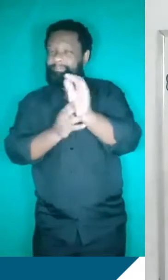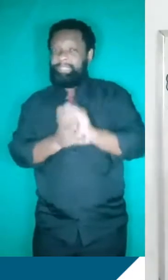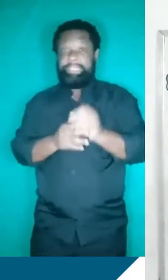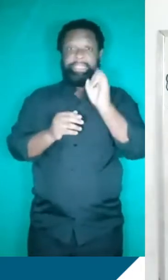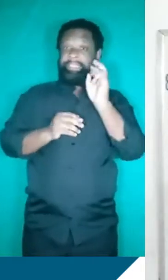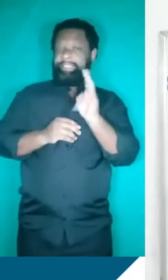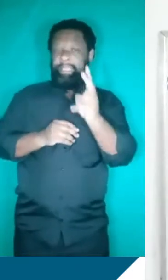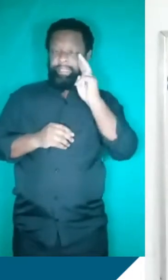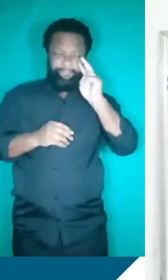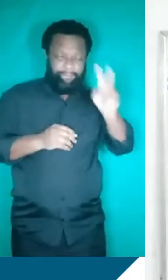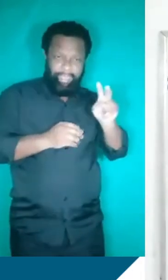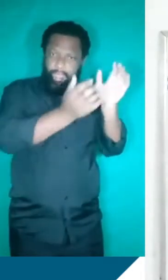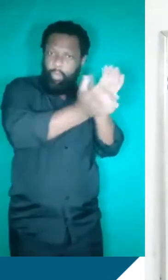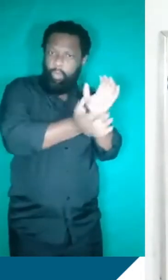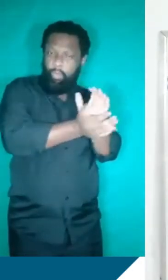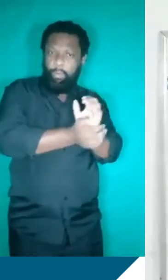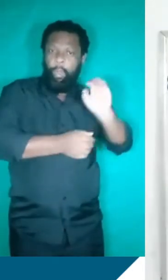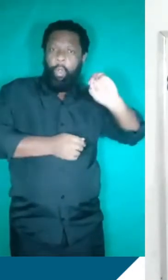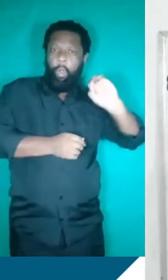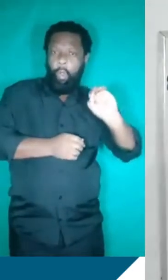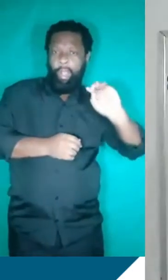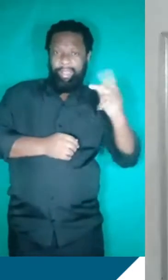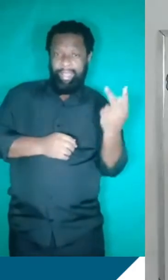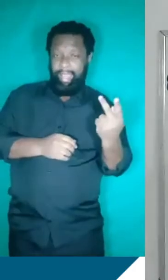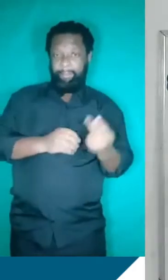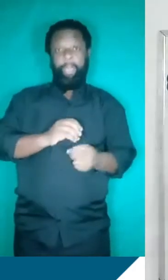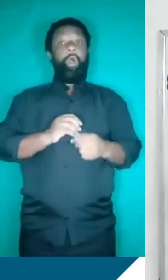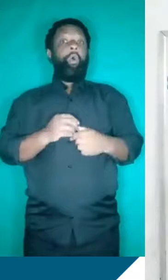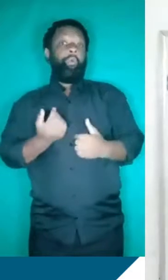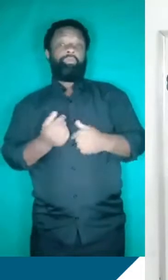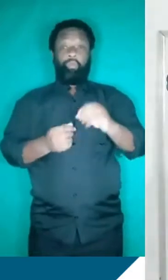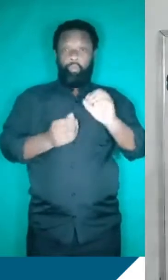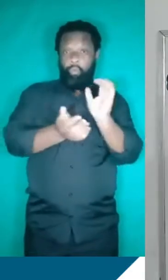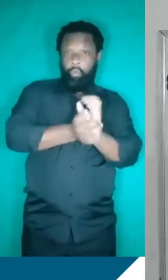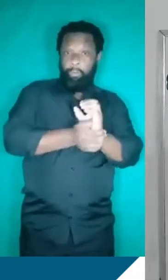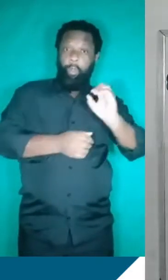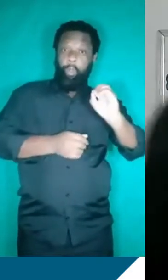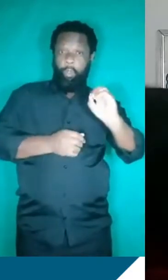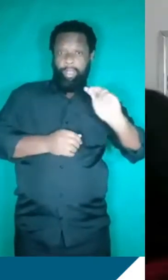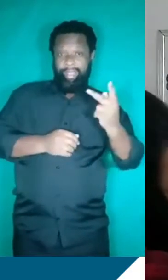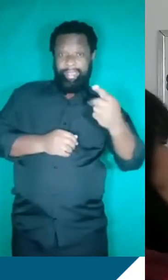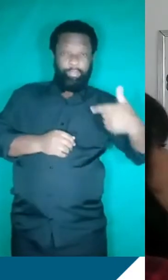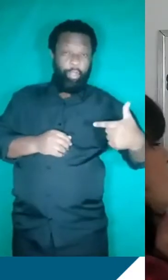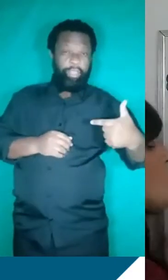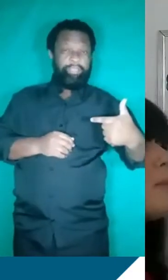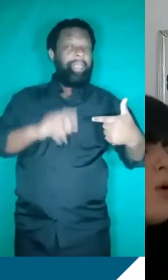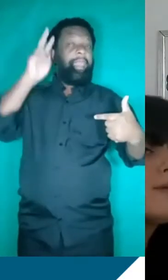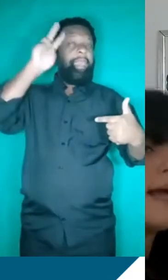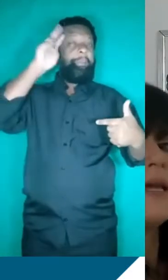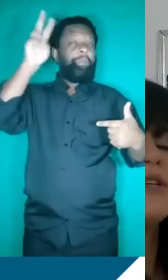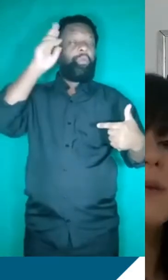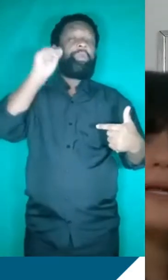toda vez que vocês avistarem esse grupo OH ou um grupo NH2, vocês vão lembrar que uma molécula desse